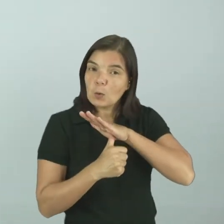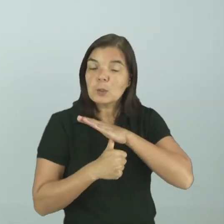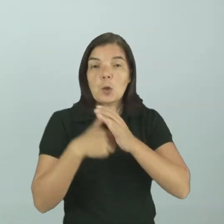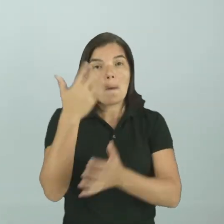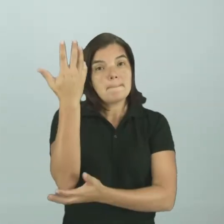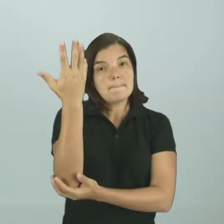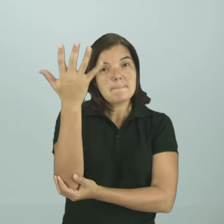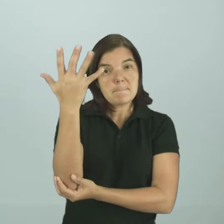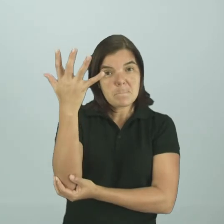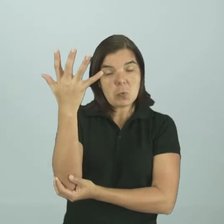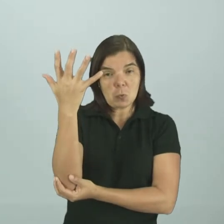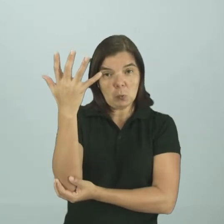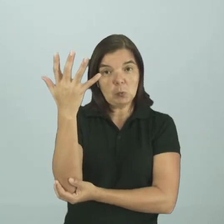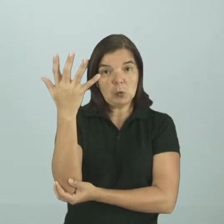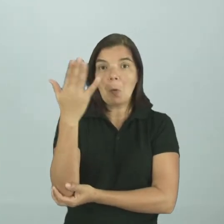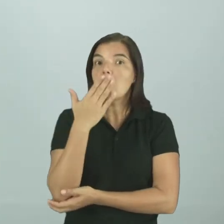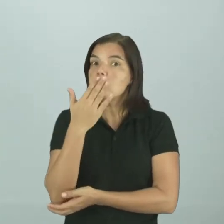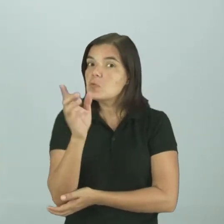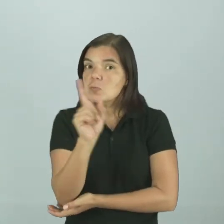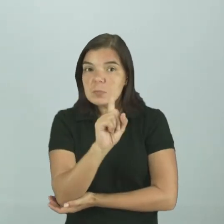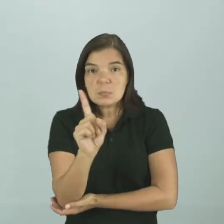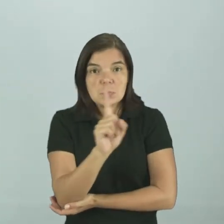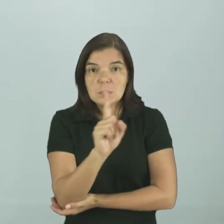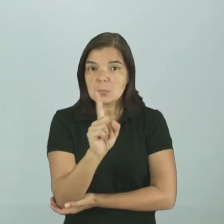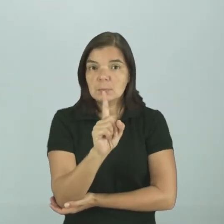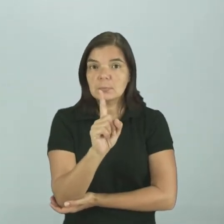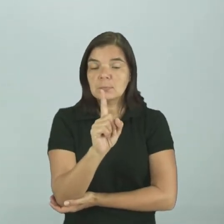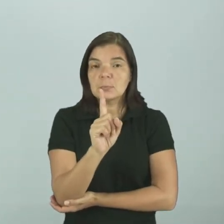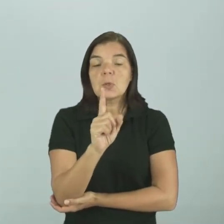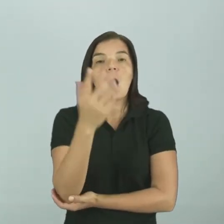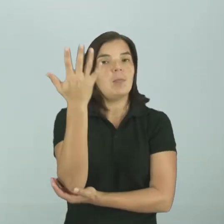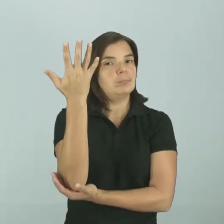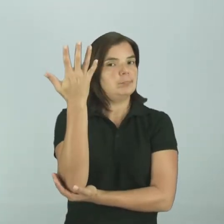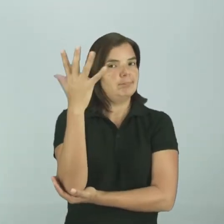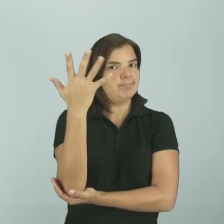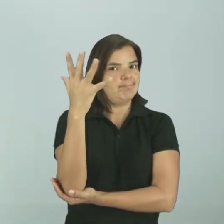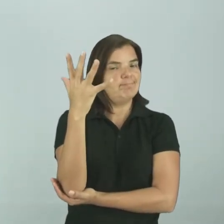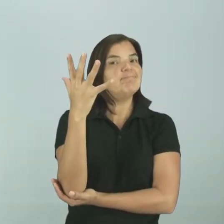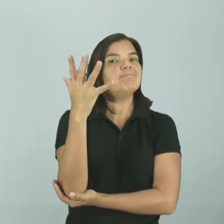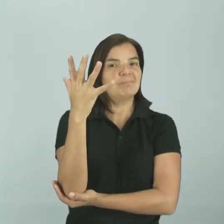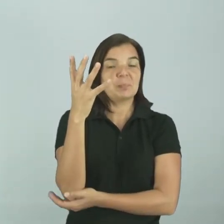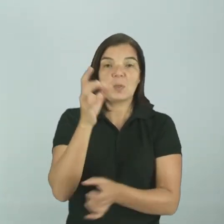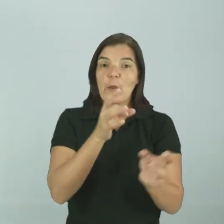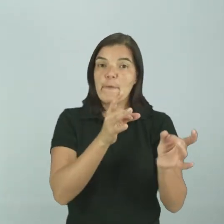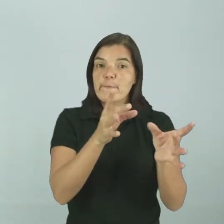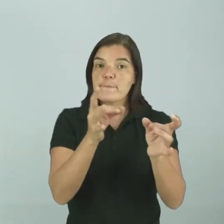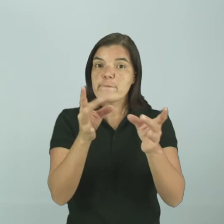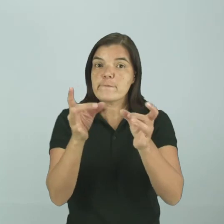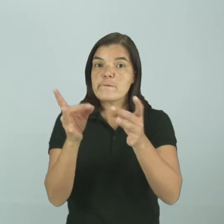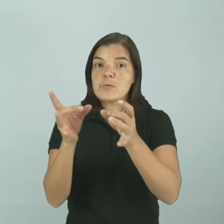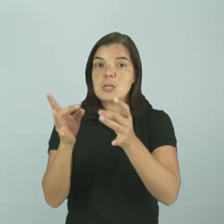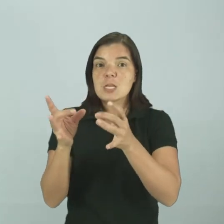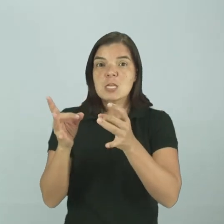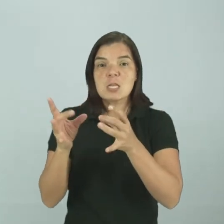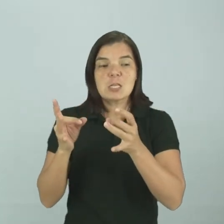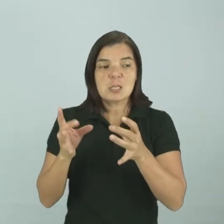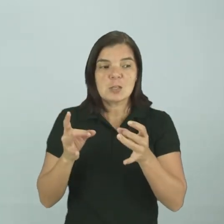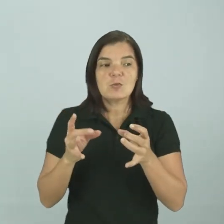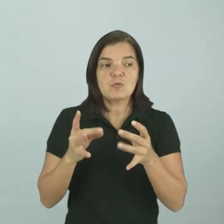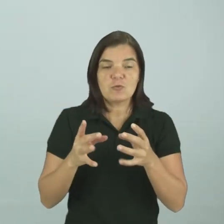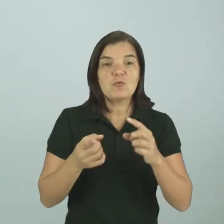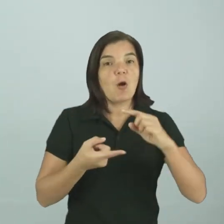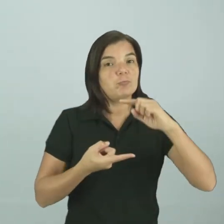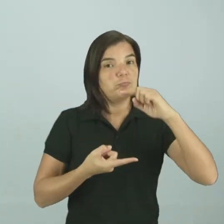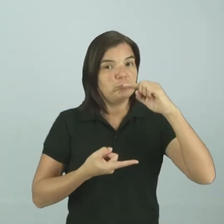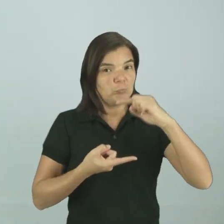muda, pegavam, né, sem pedir as mudas e vendiam em leilões.